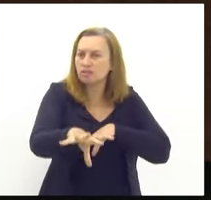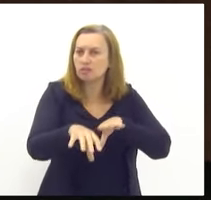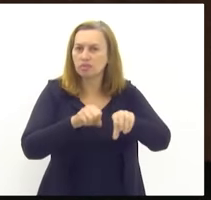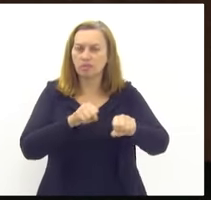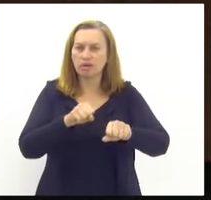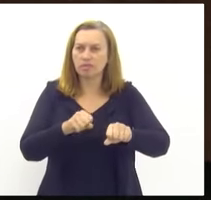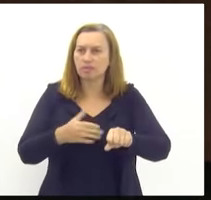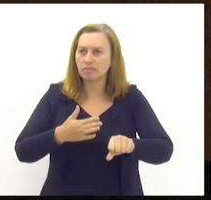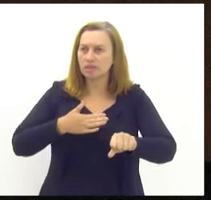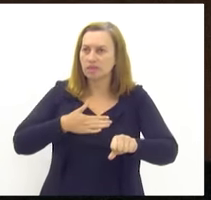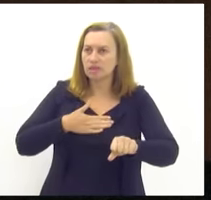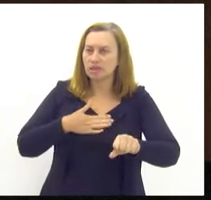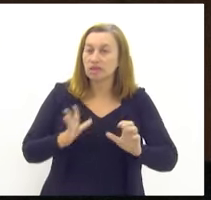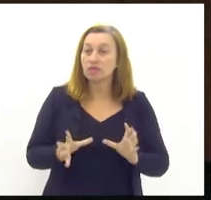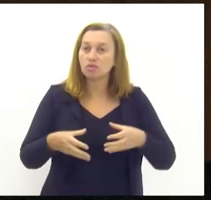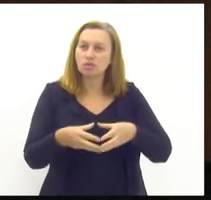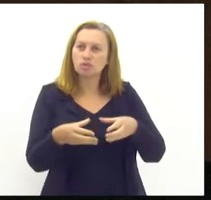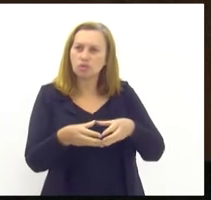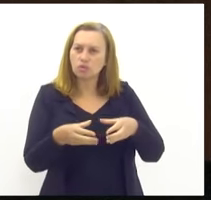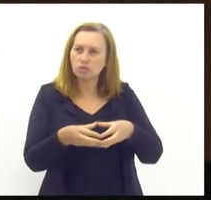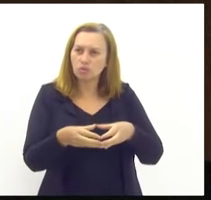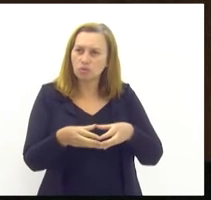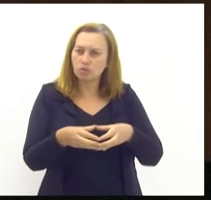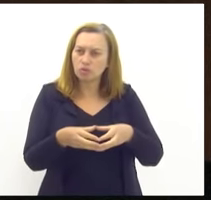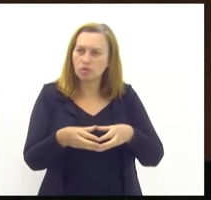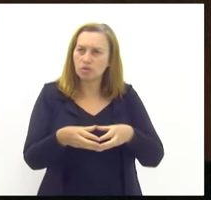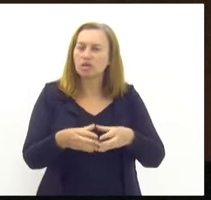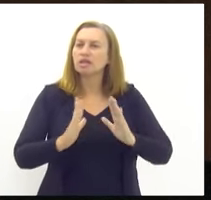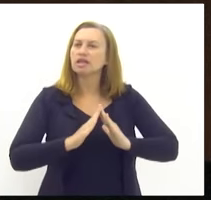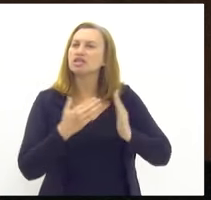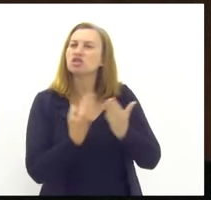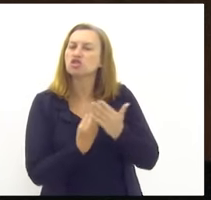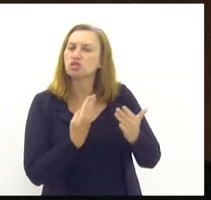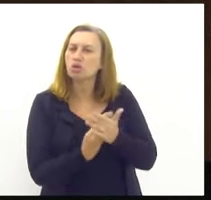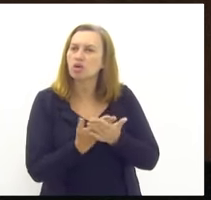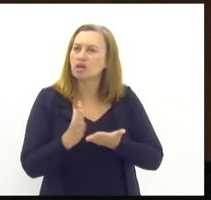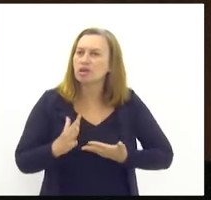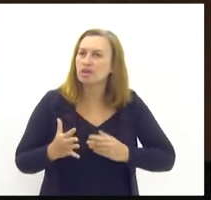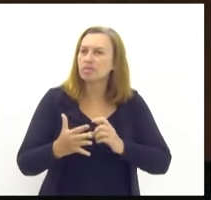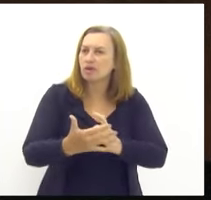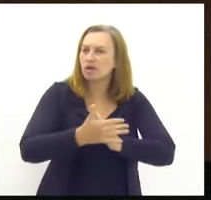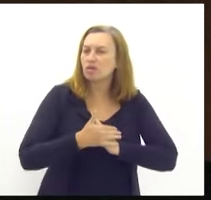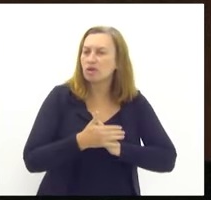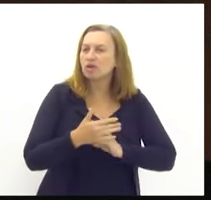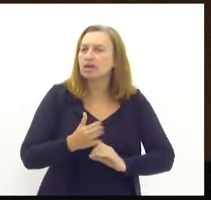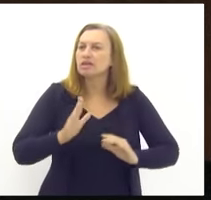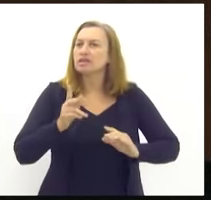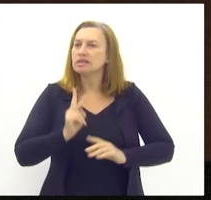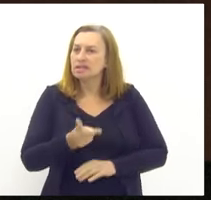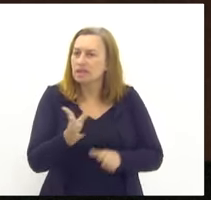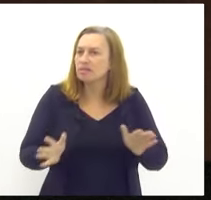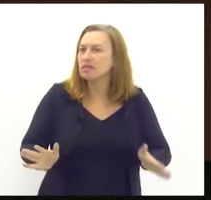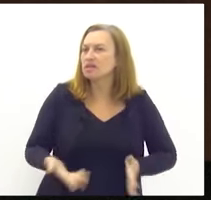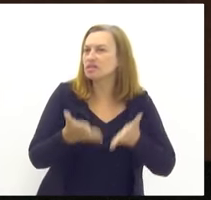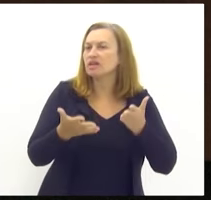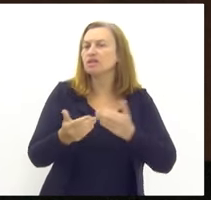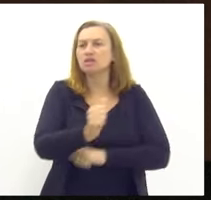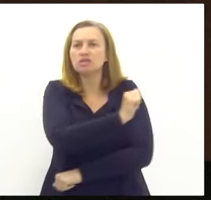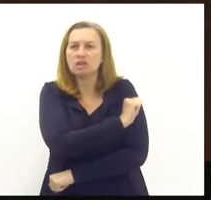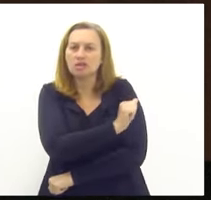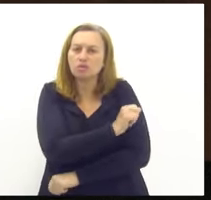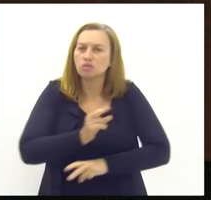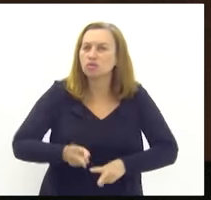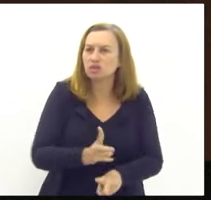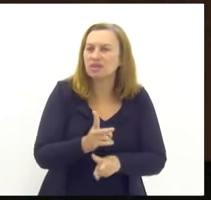da rede Comunitária das escolas que acolheram e sempre incentivaram que os alunos alos continuassem eu